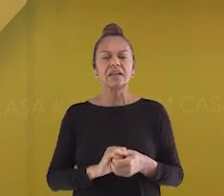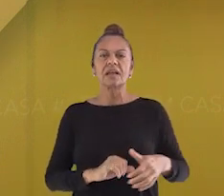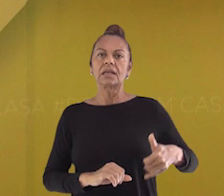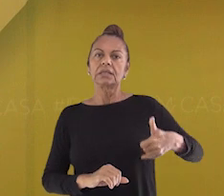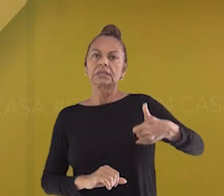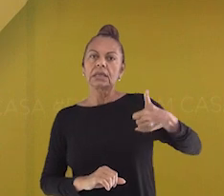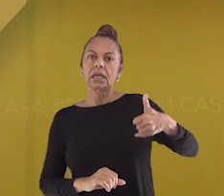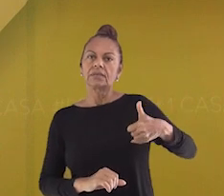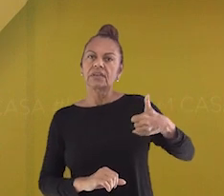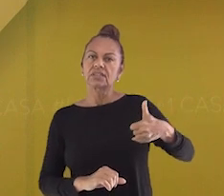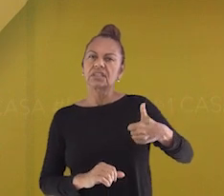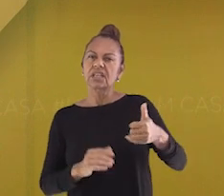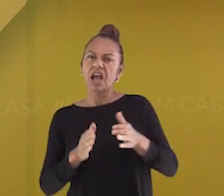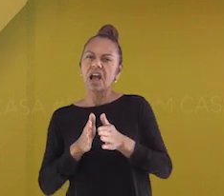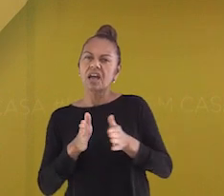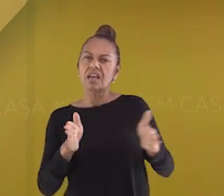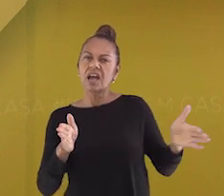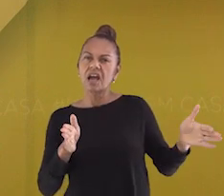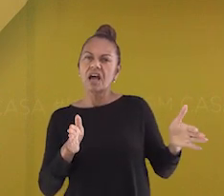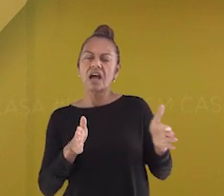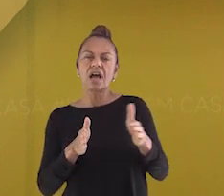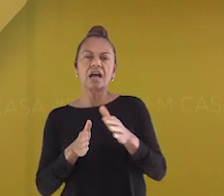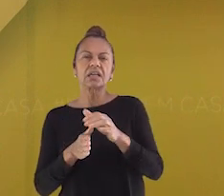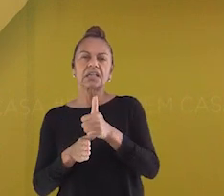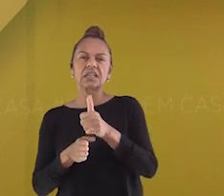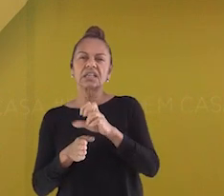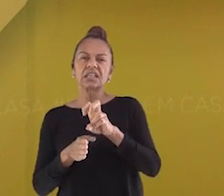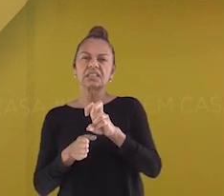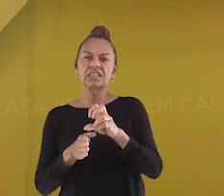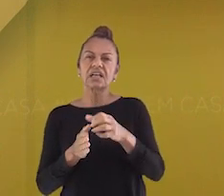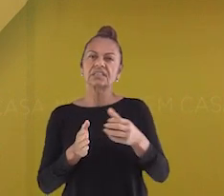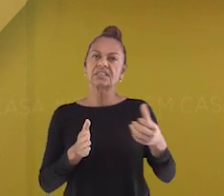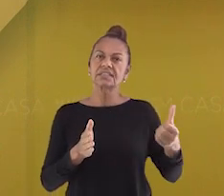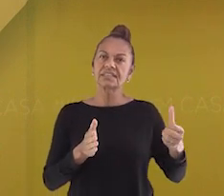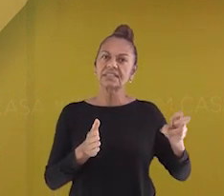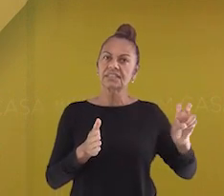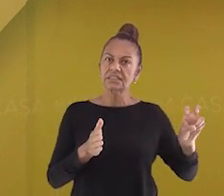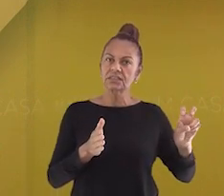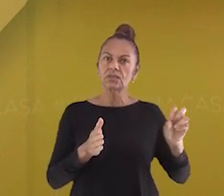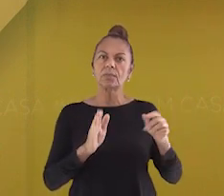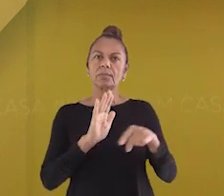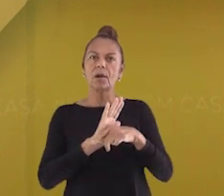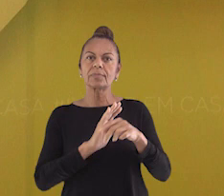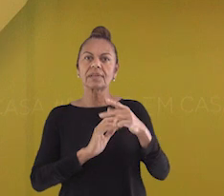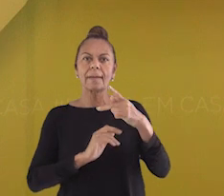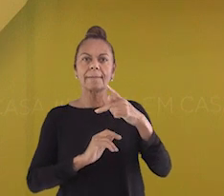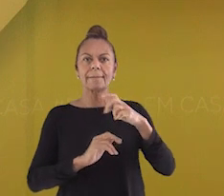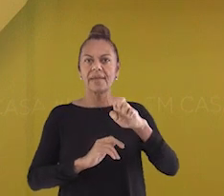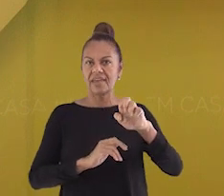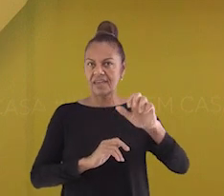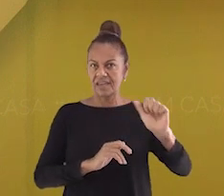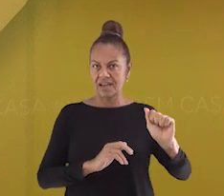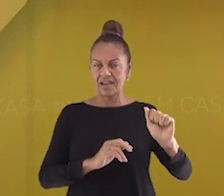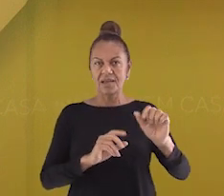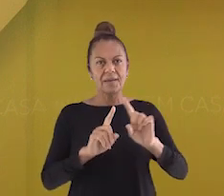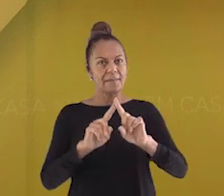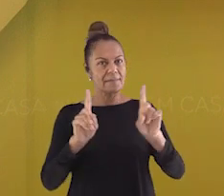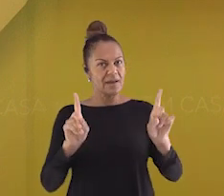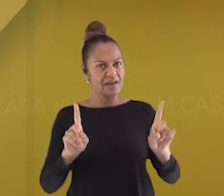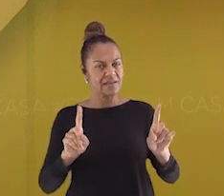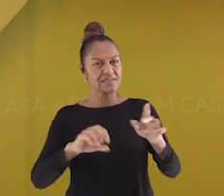à PEA é dos 15 aos 65 anos de idade. Porém, em países subdesenvolvidos